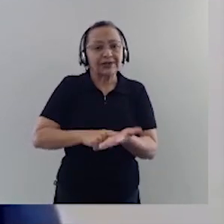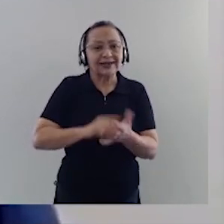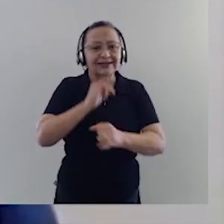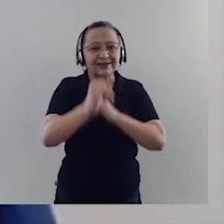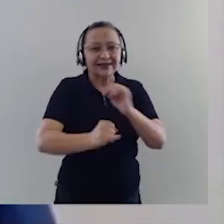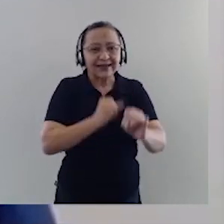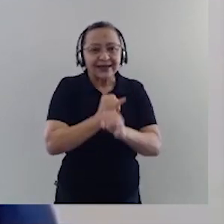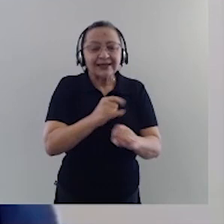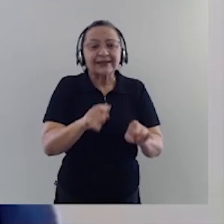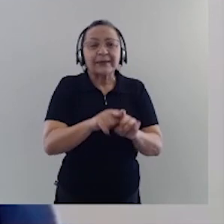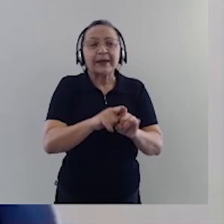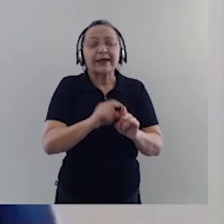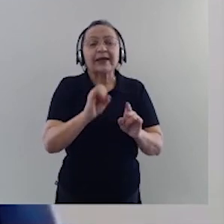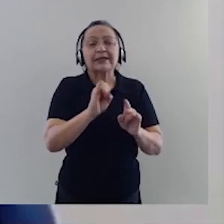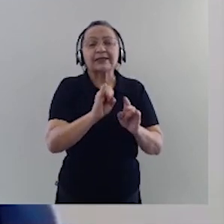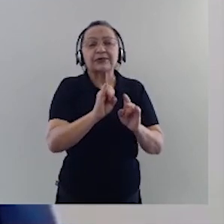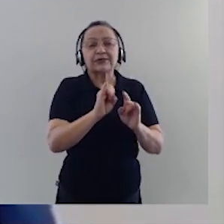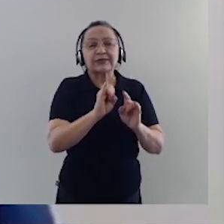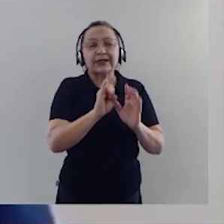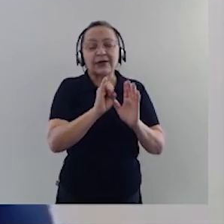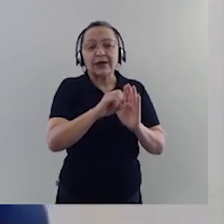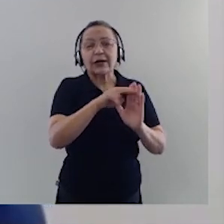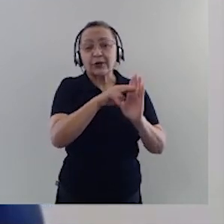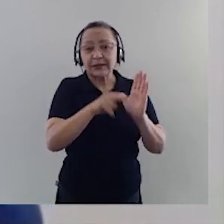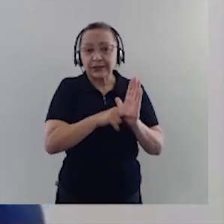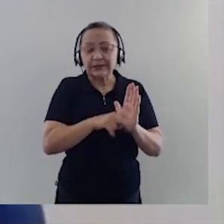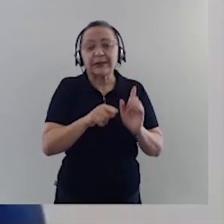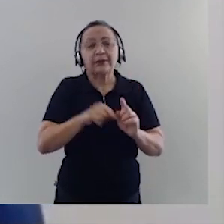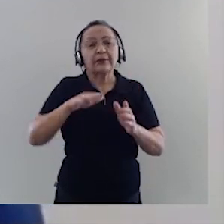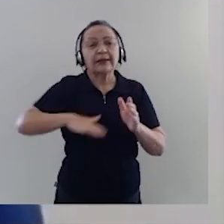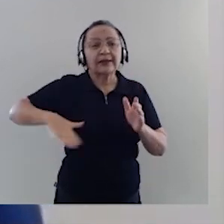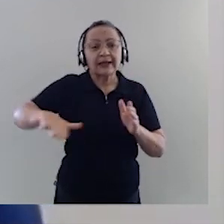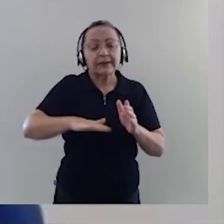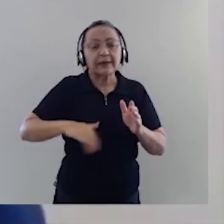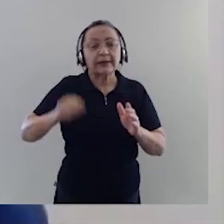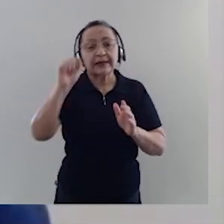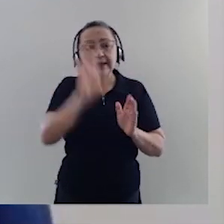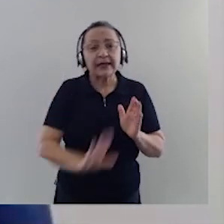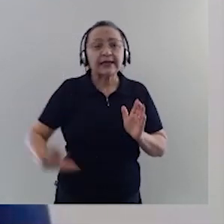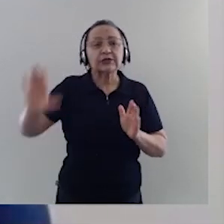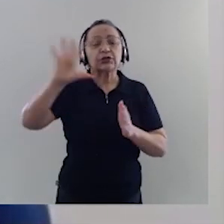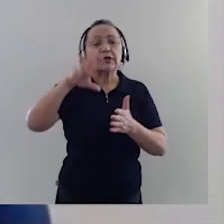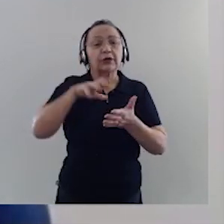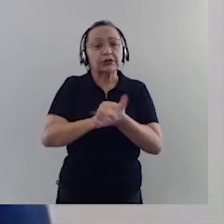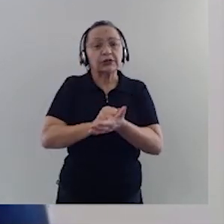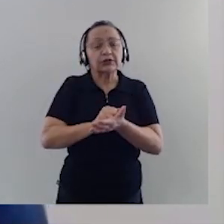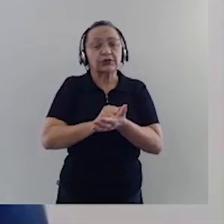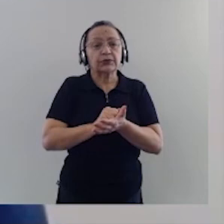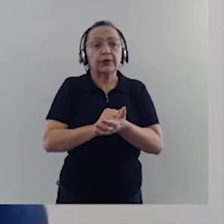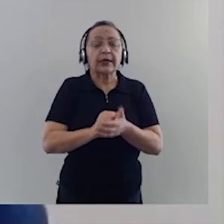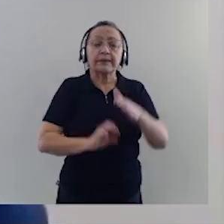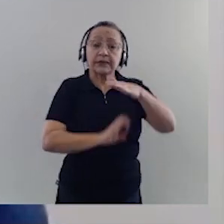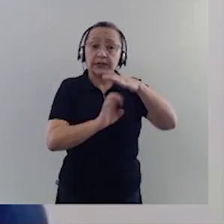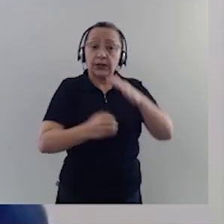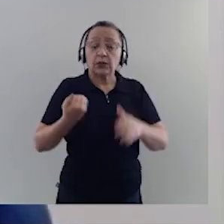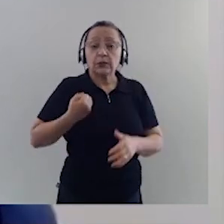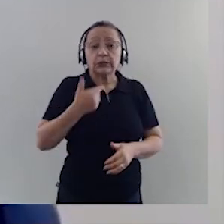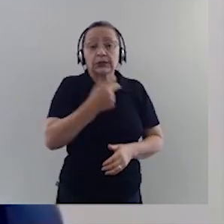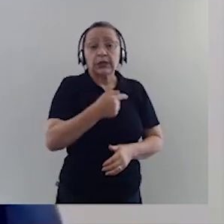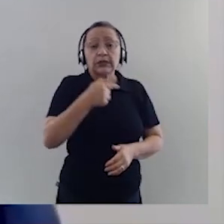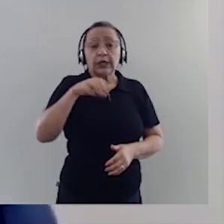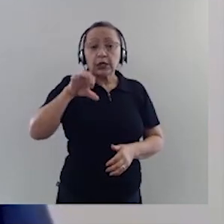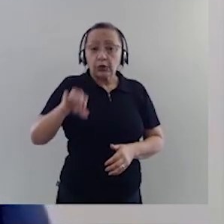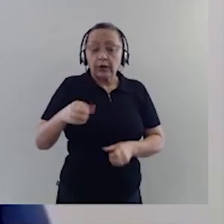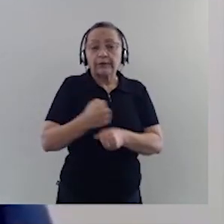instrução normativa da DREI, do Departamento Nacional de Registro Empresarial, número 79 de 2020,